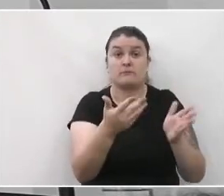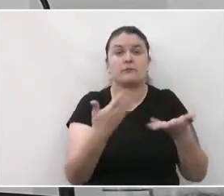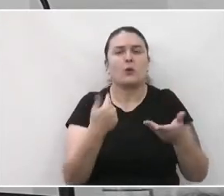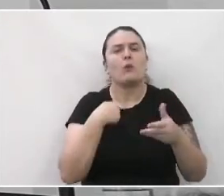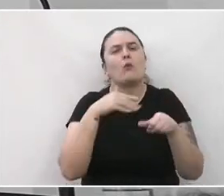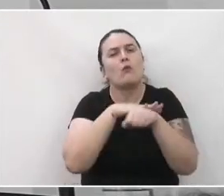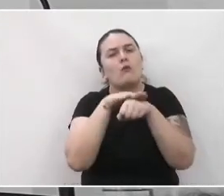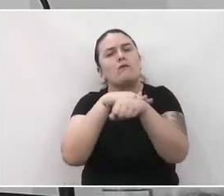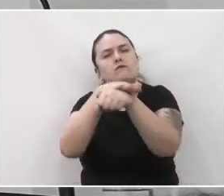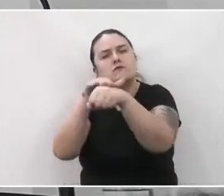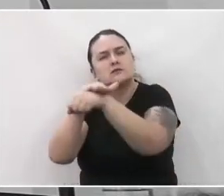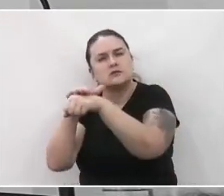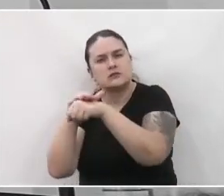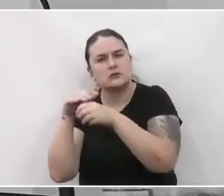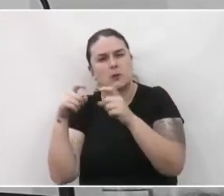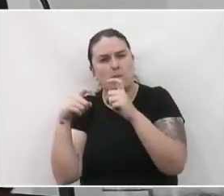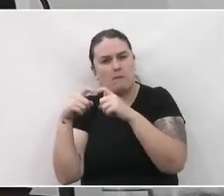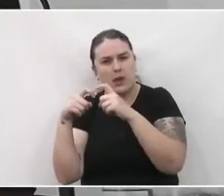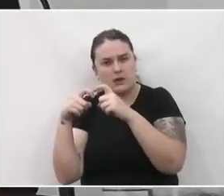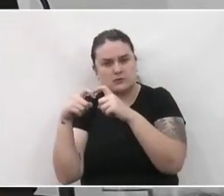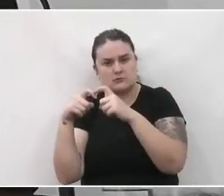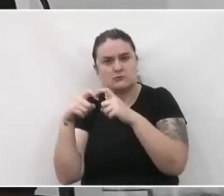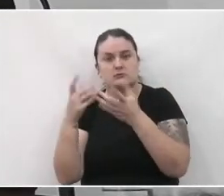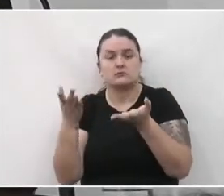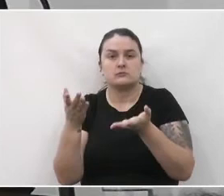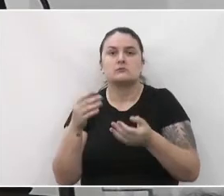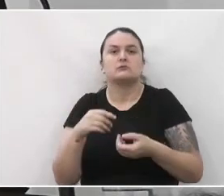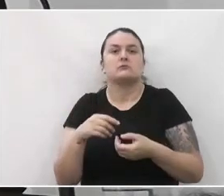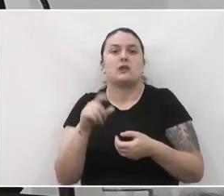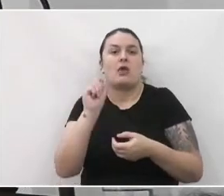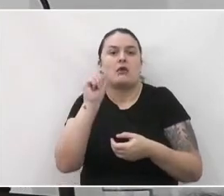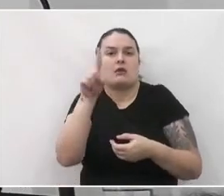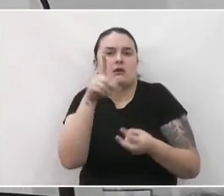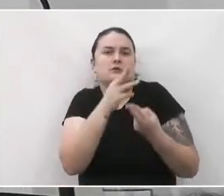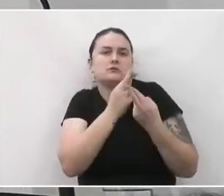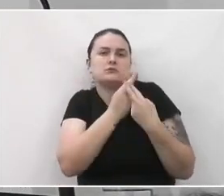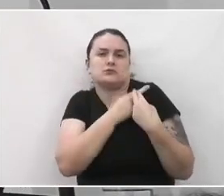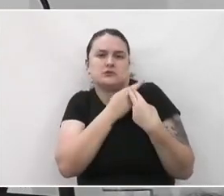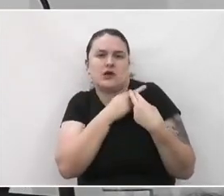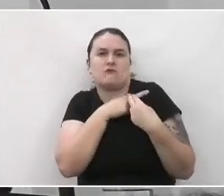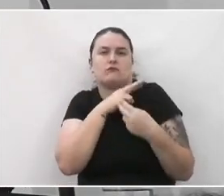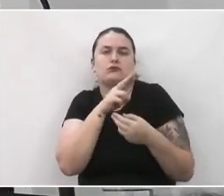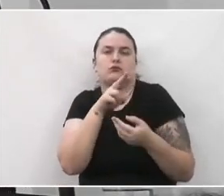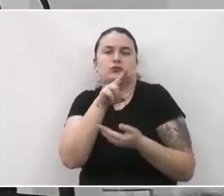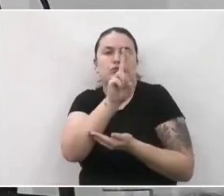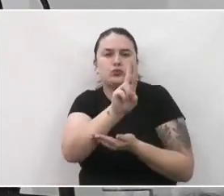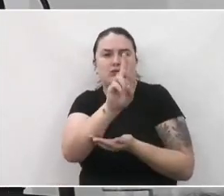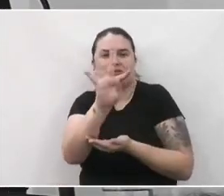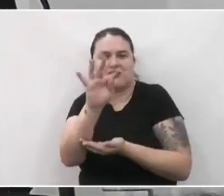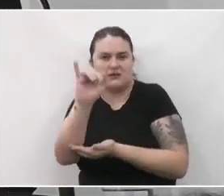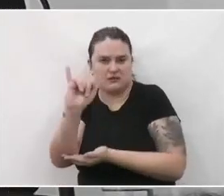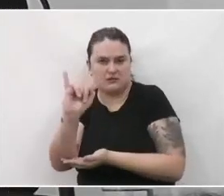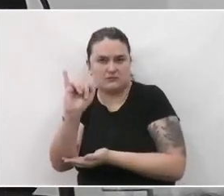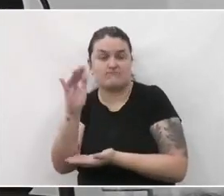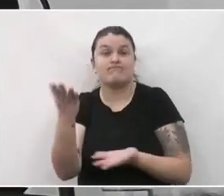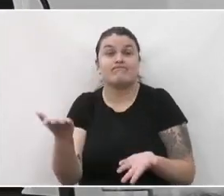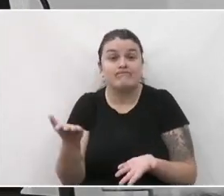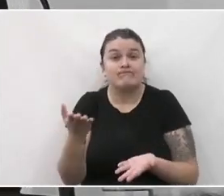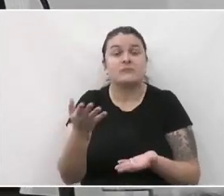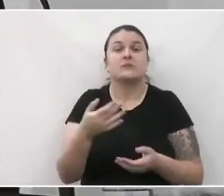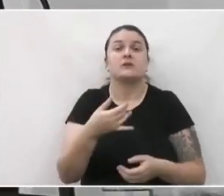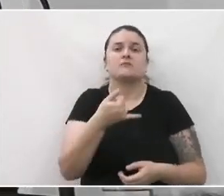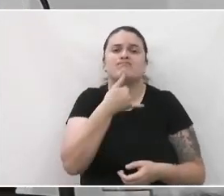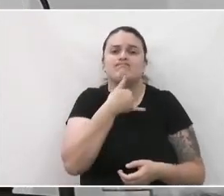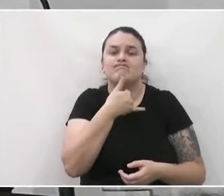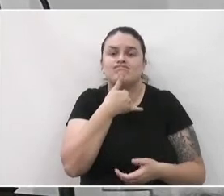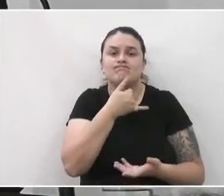os nossos colegas hoje também, que são responsáveis pelas UTIs, infelizmente, nós estamos